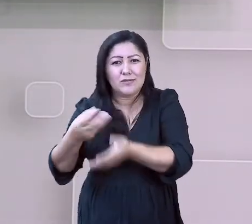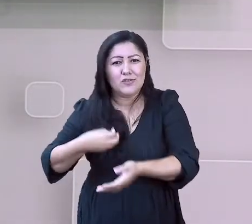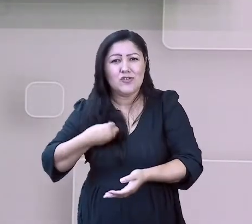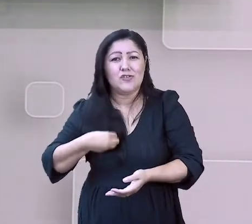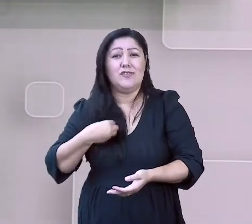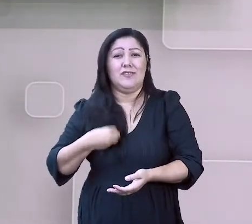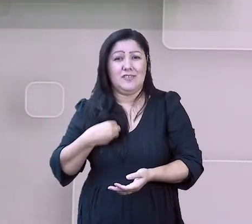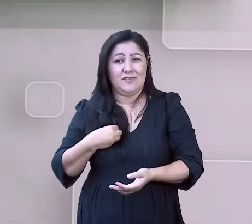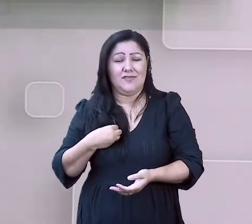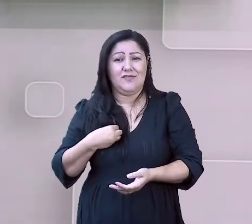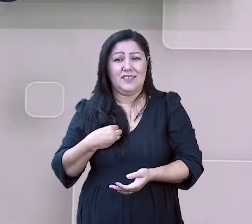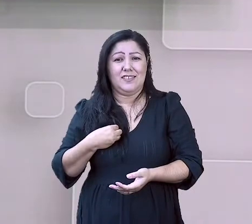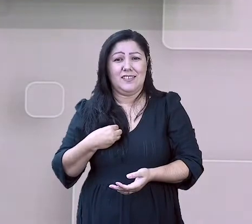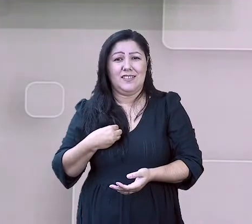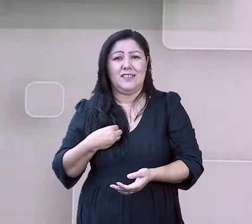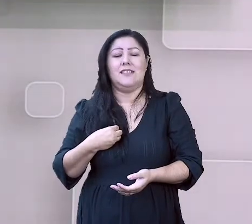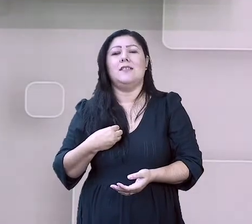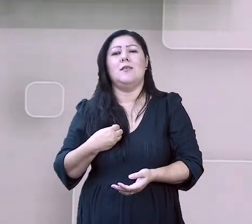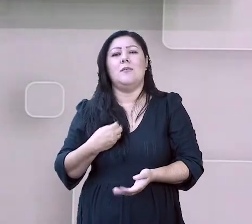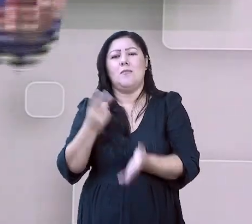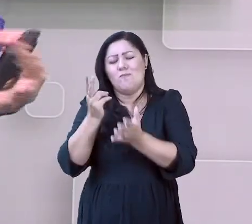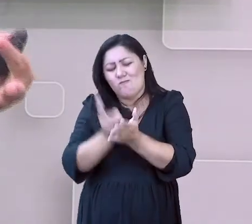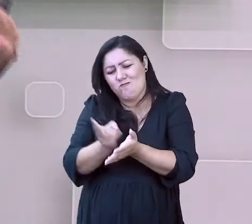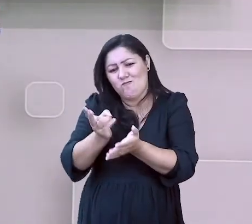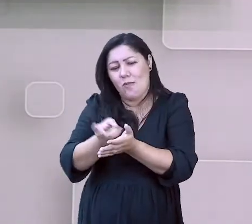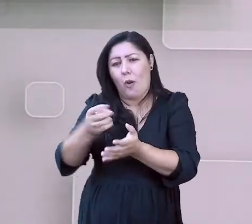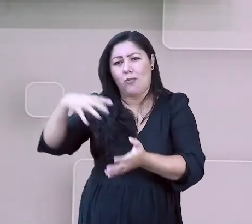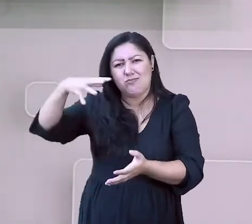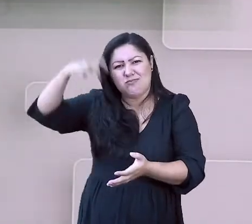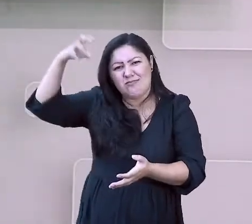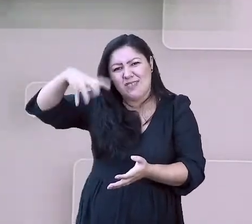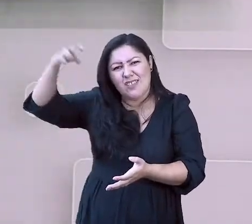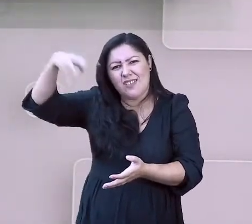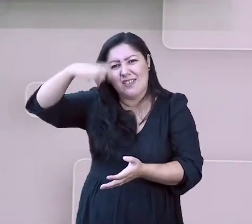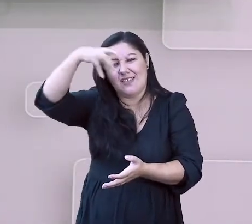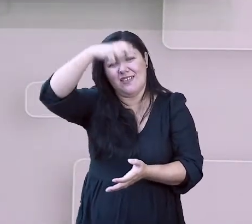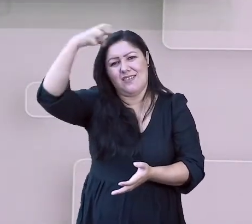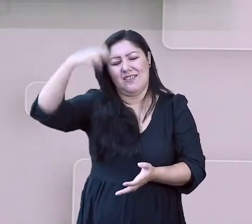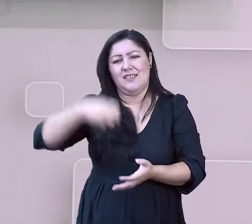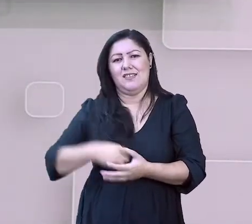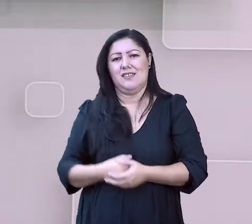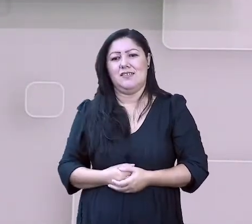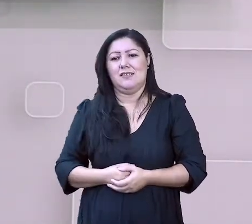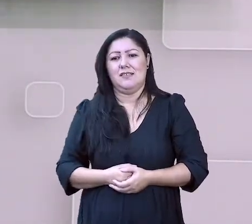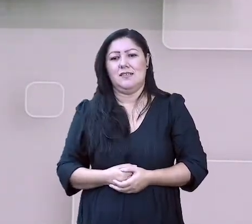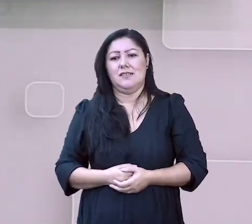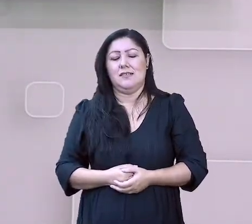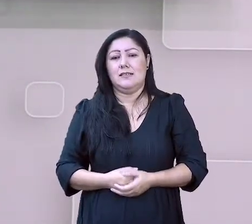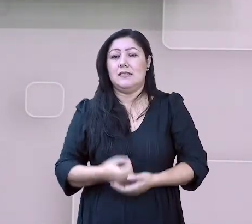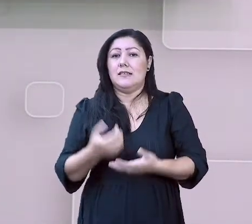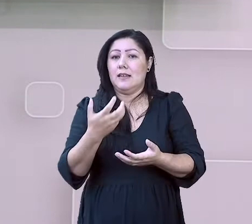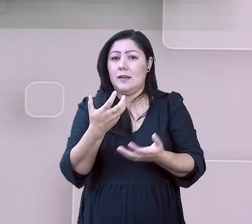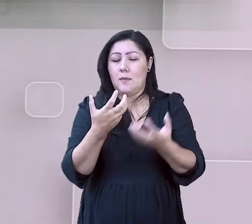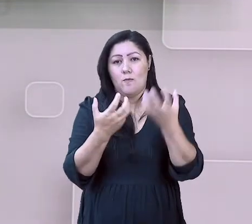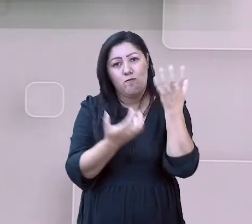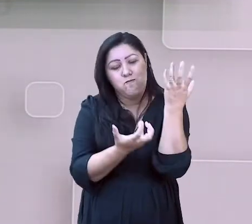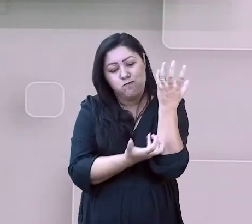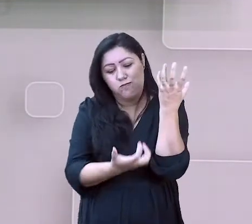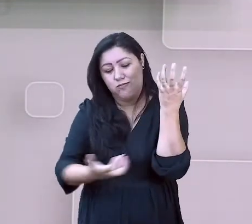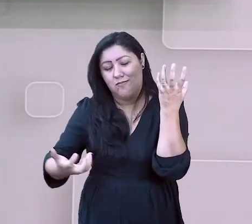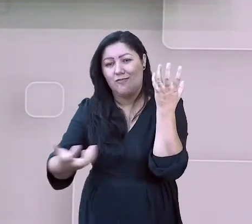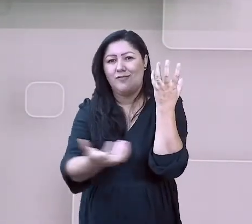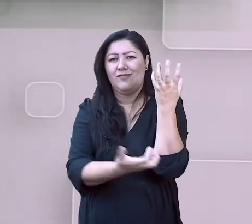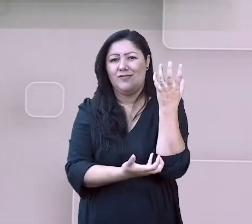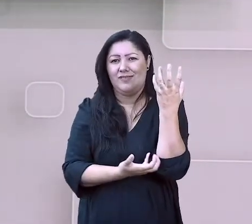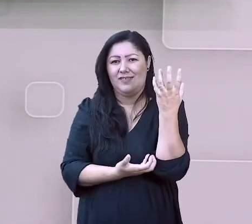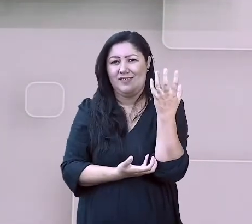para suportar períodos de seca na vegetação da caatinga é